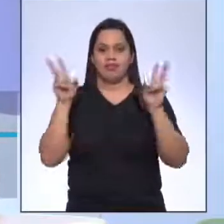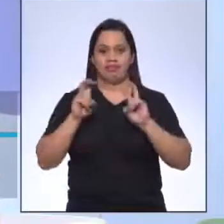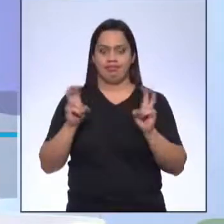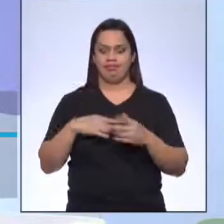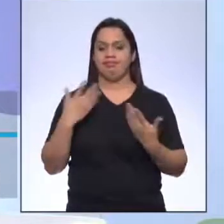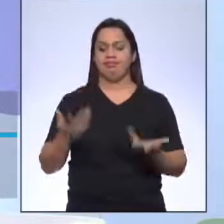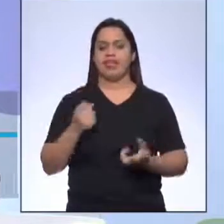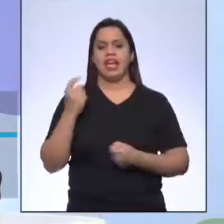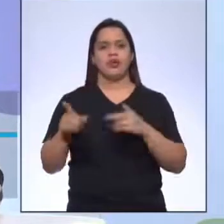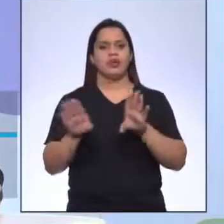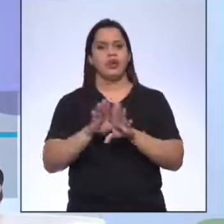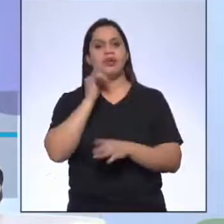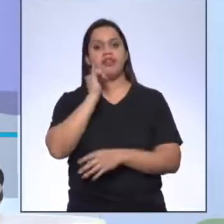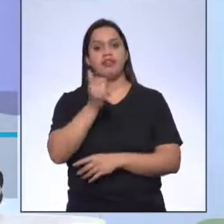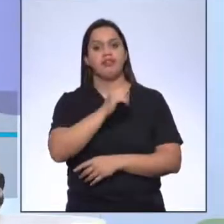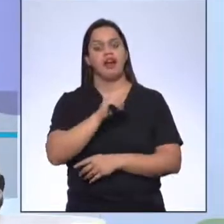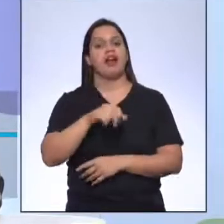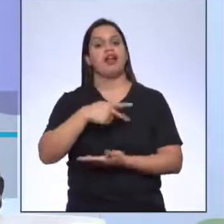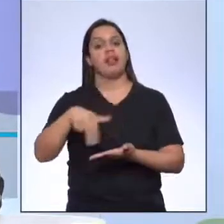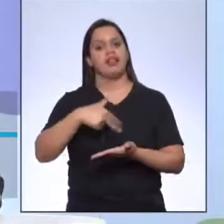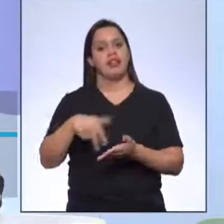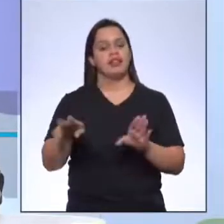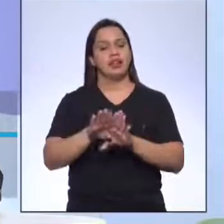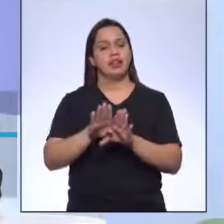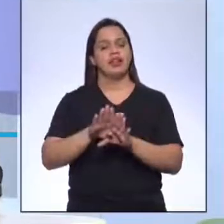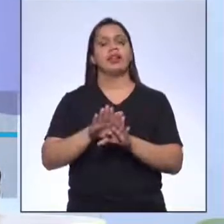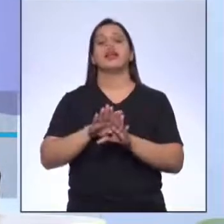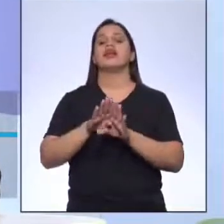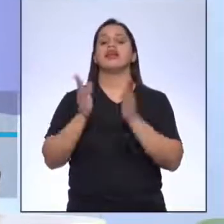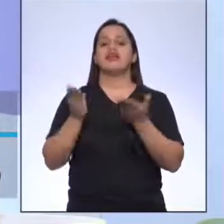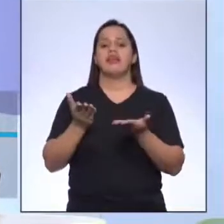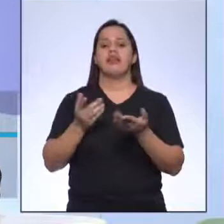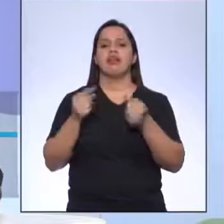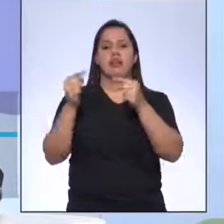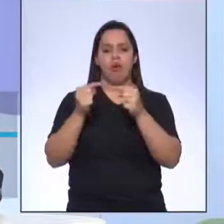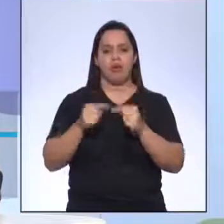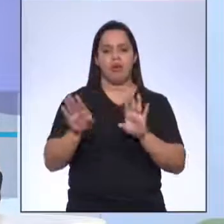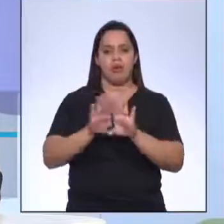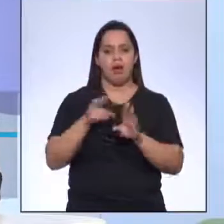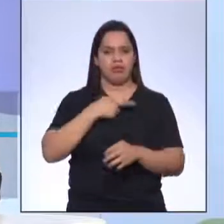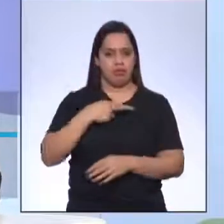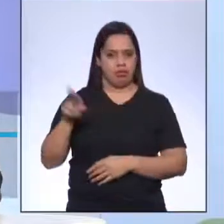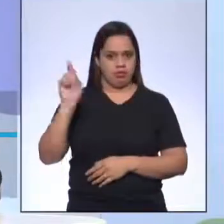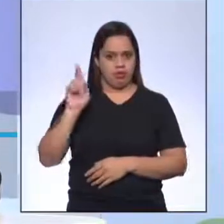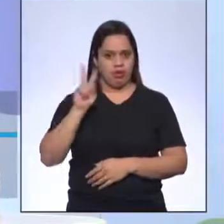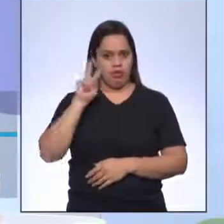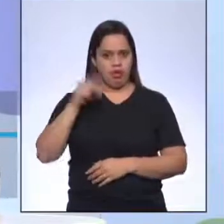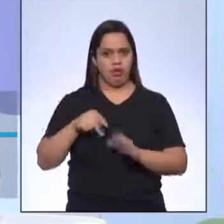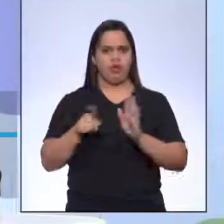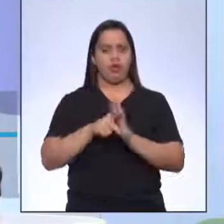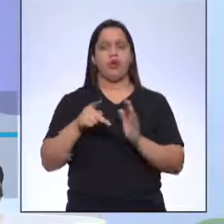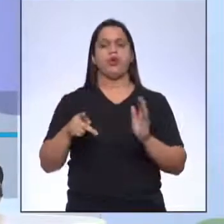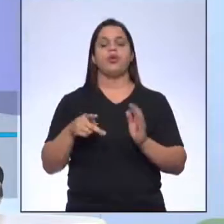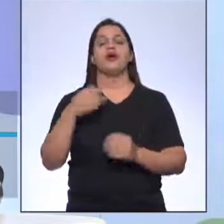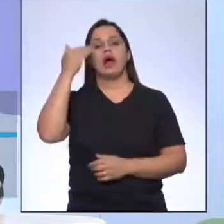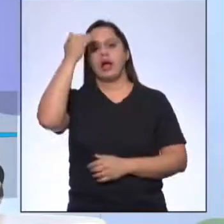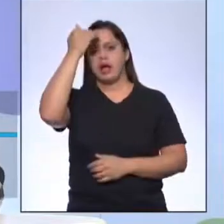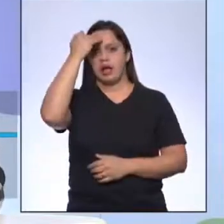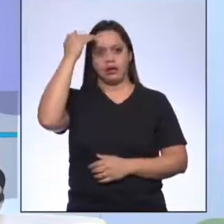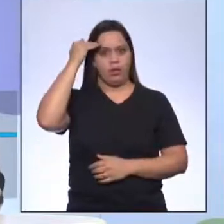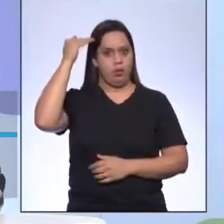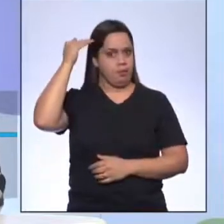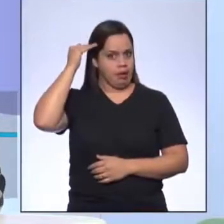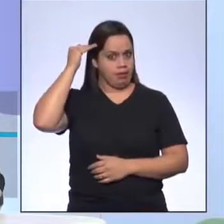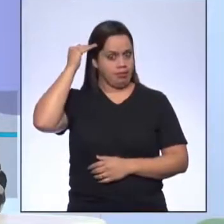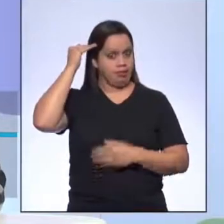alguns citam danças com conotações mais religiosas, né? Olha só, gente, alguém citou aqui o candomblé. Na verdade, o candomblé não é